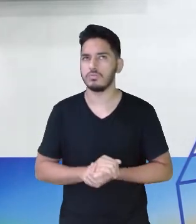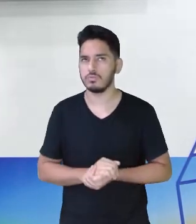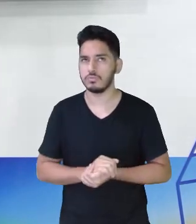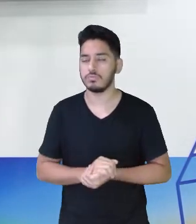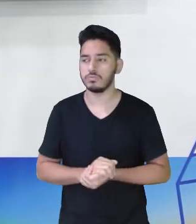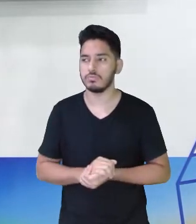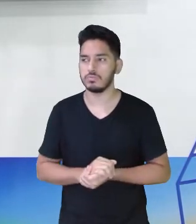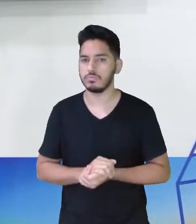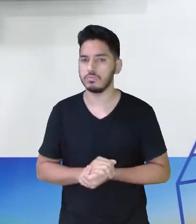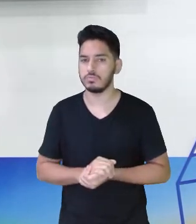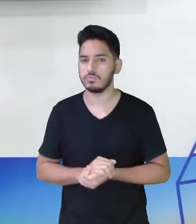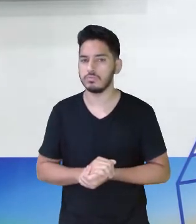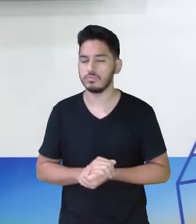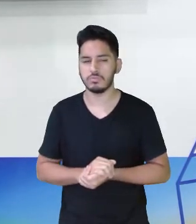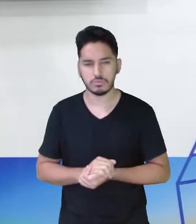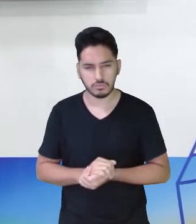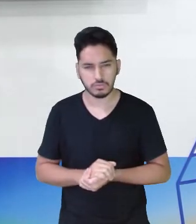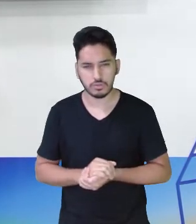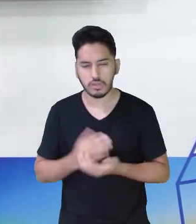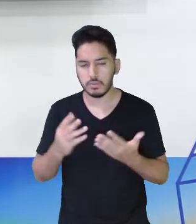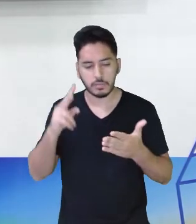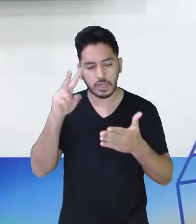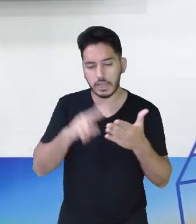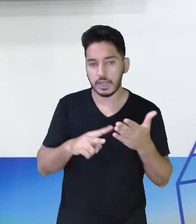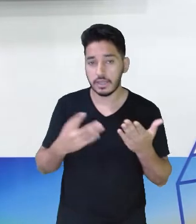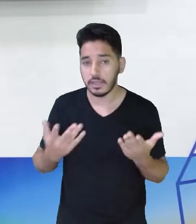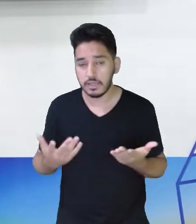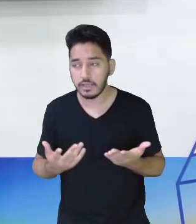unidades. Mais 4. E para ler,